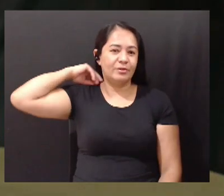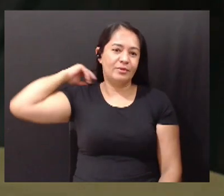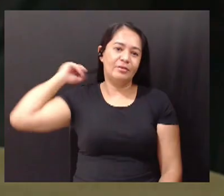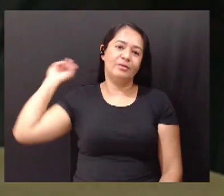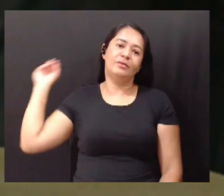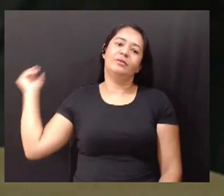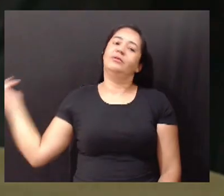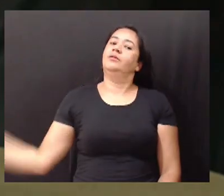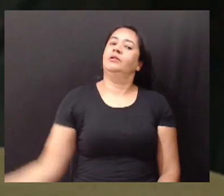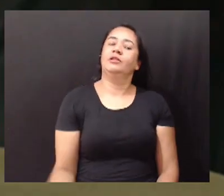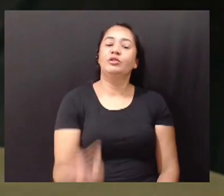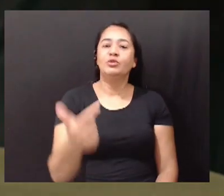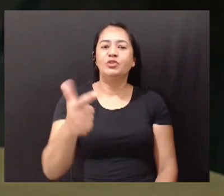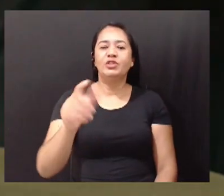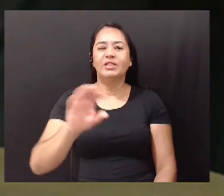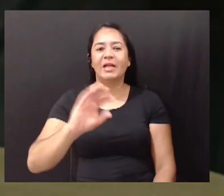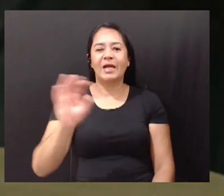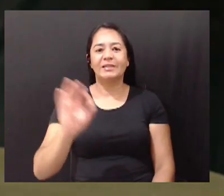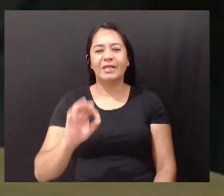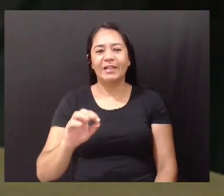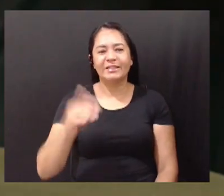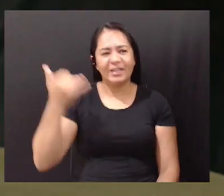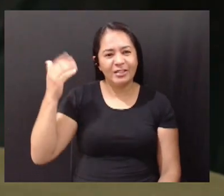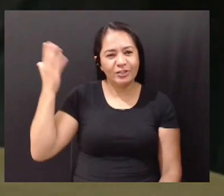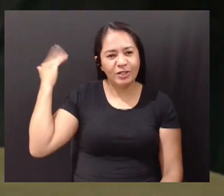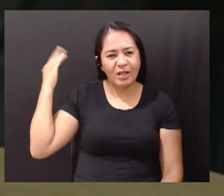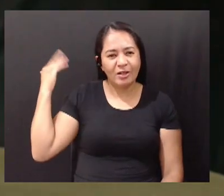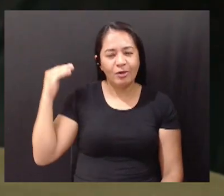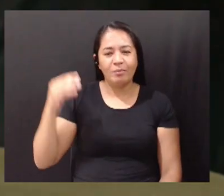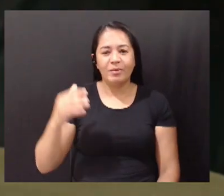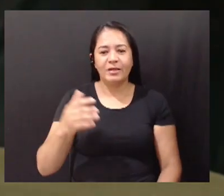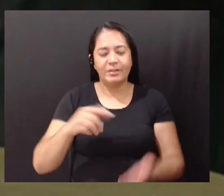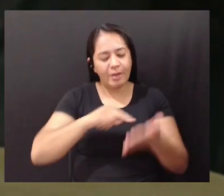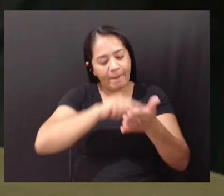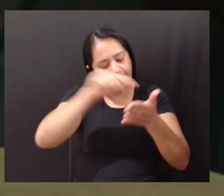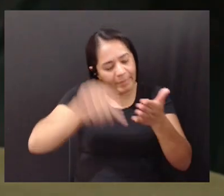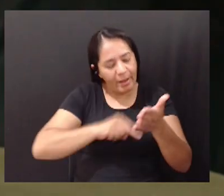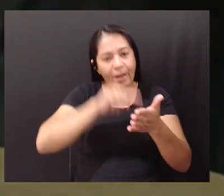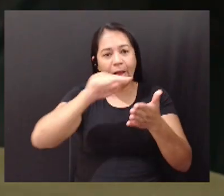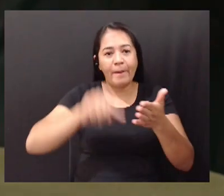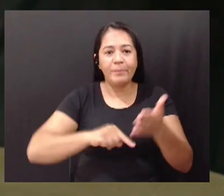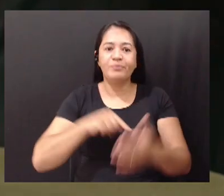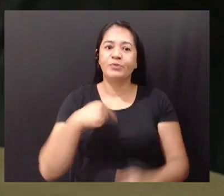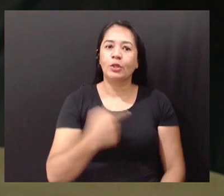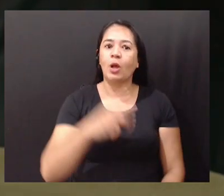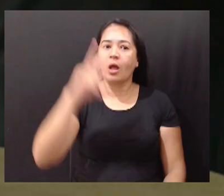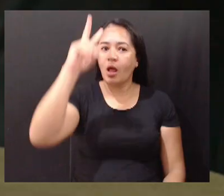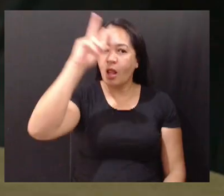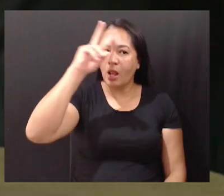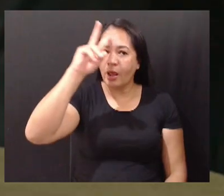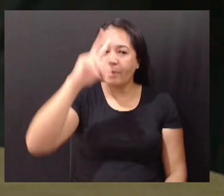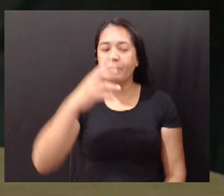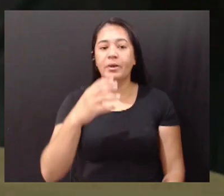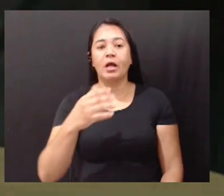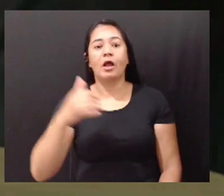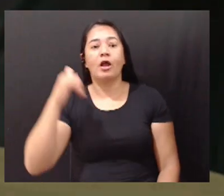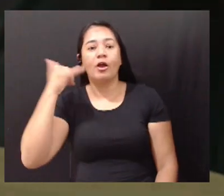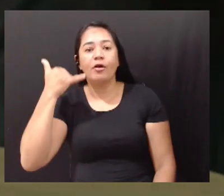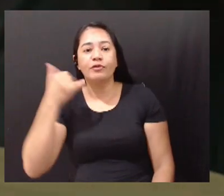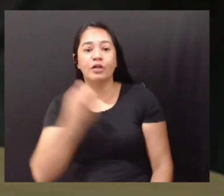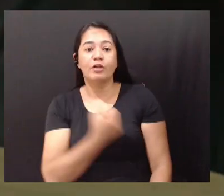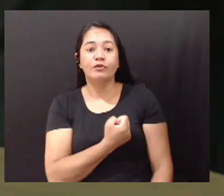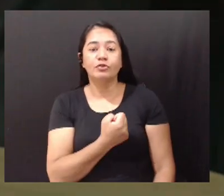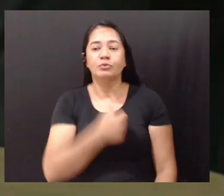aquele telefone de a gente discar assim os números, né? E a gente lembrava o número da mãe, do irmão, enfim, tinha ali os